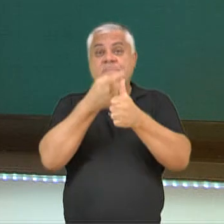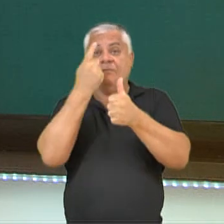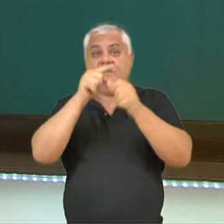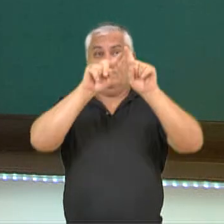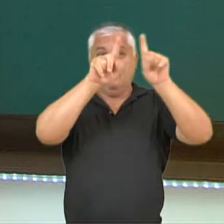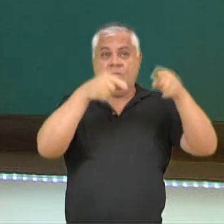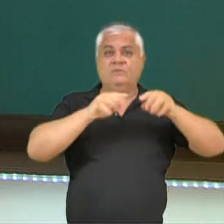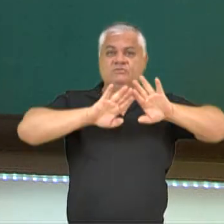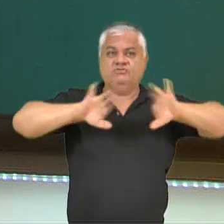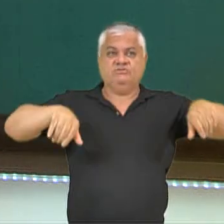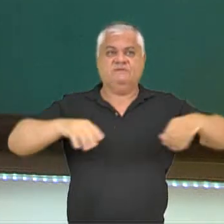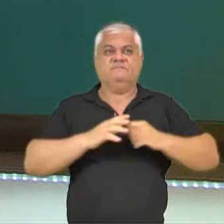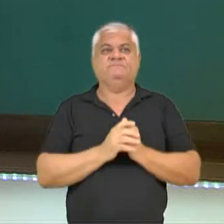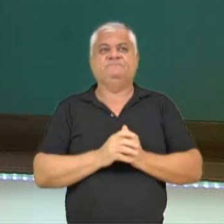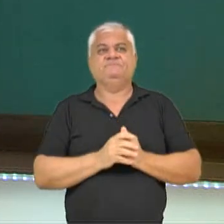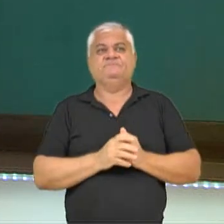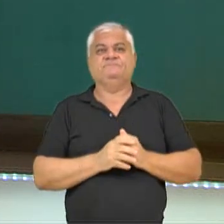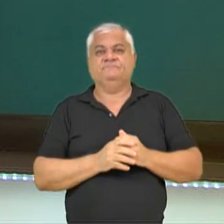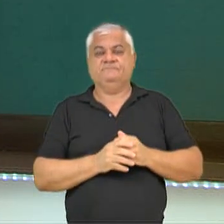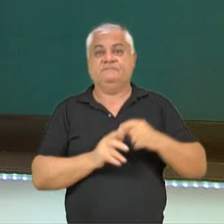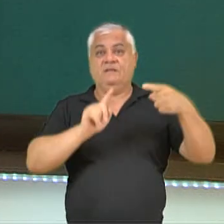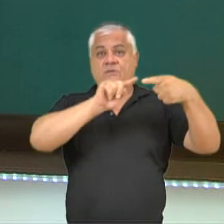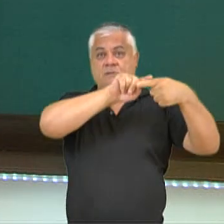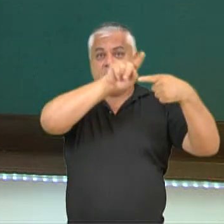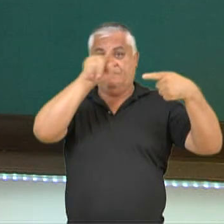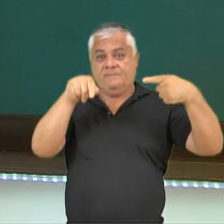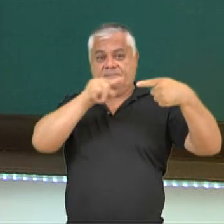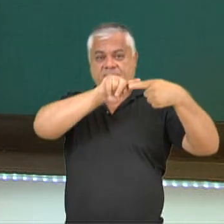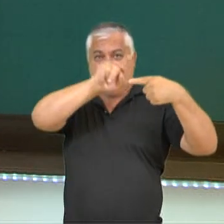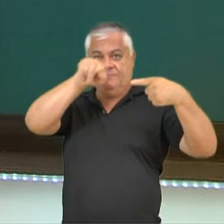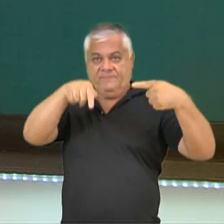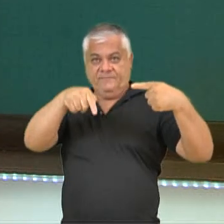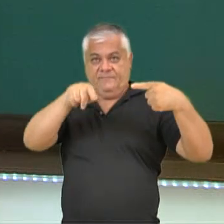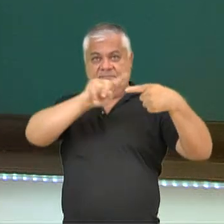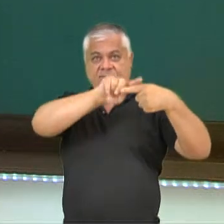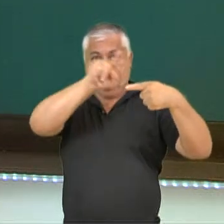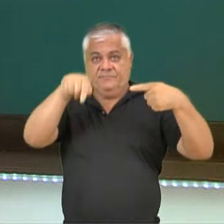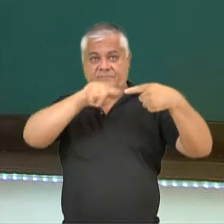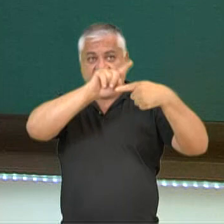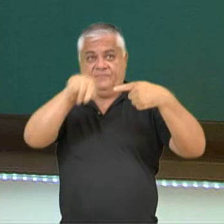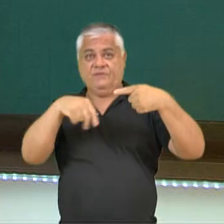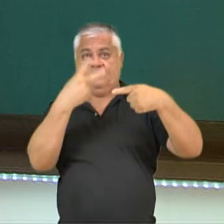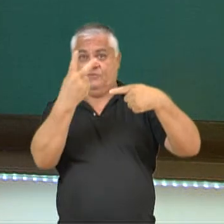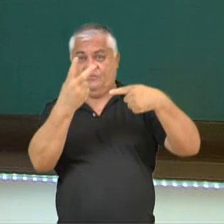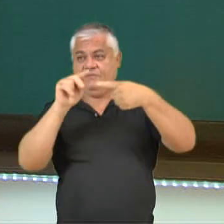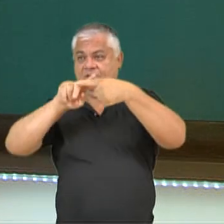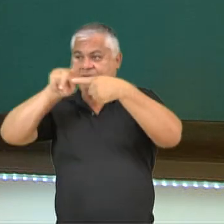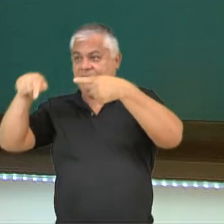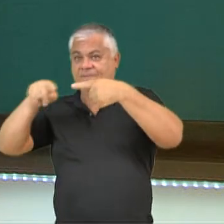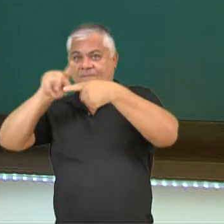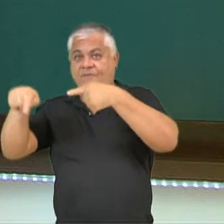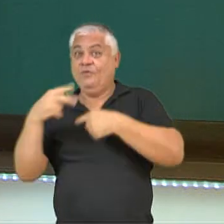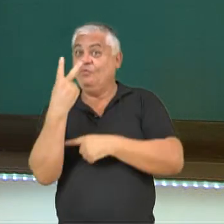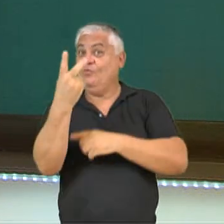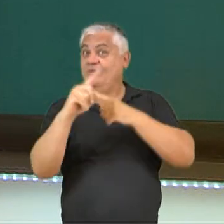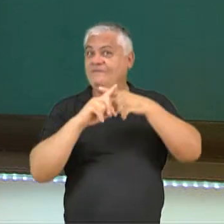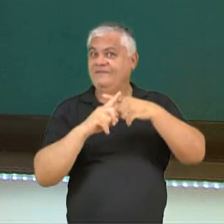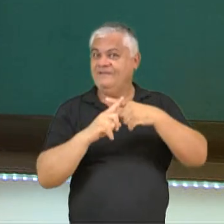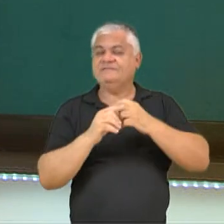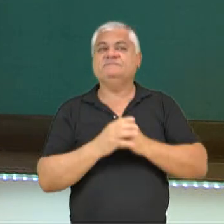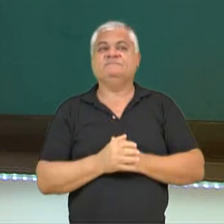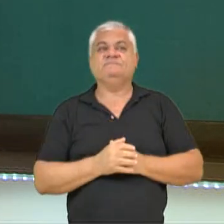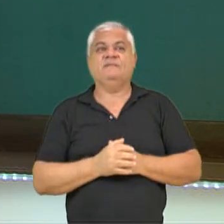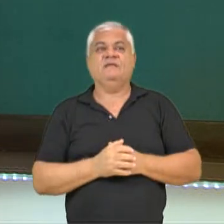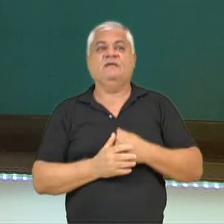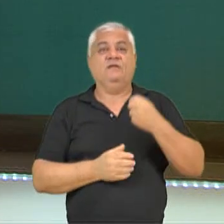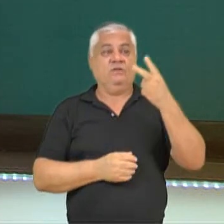bom? Então, olha lá, ó. Aplica a propriedade distributiva duas vezes, porque eu tenho 2 aqui, ó. Então, 2